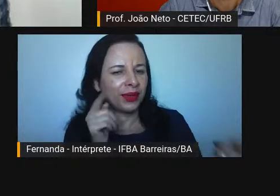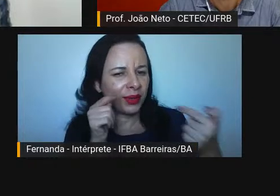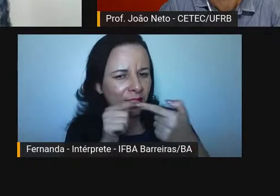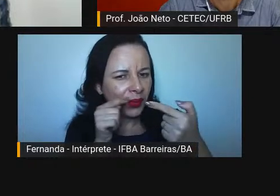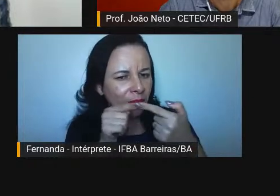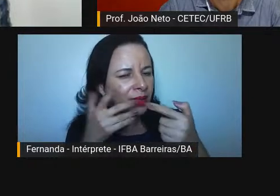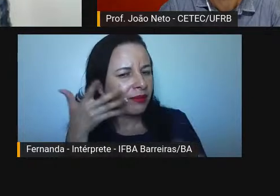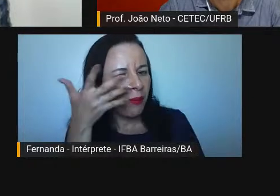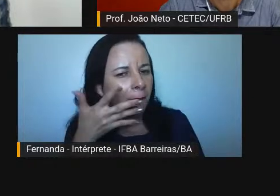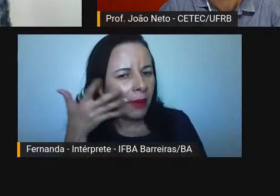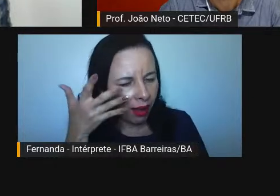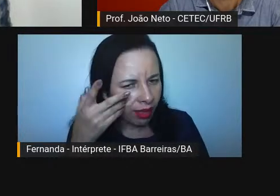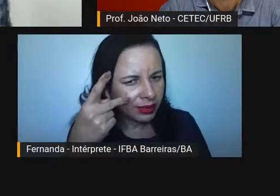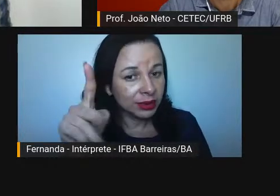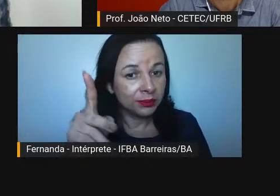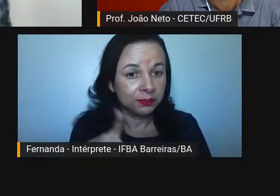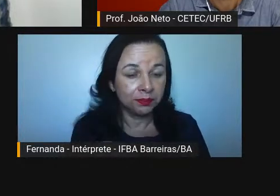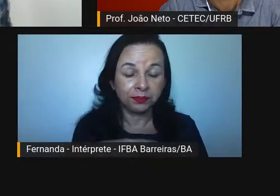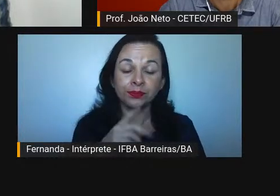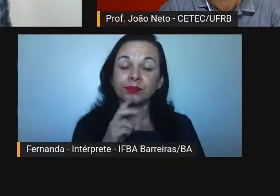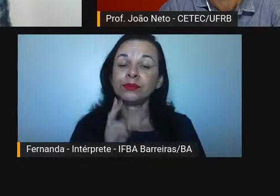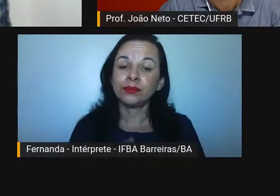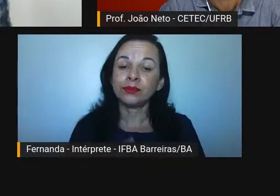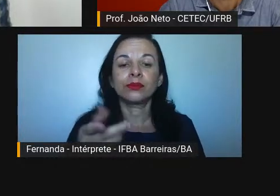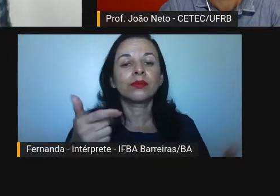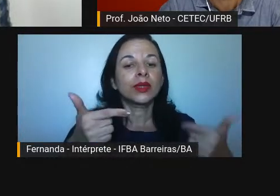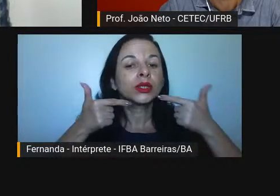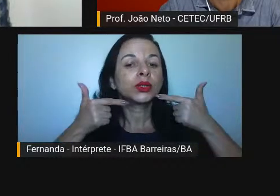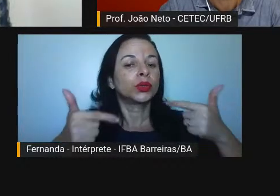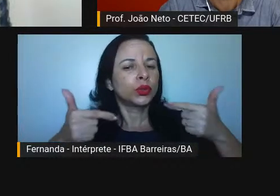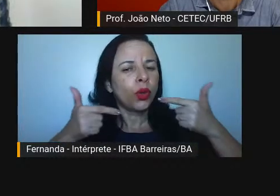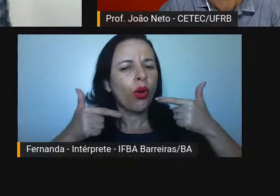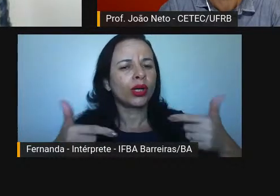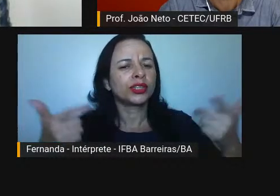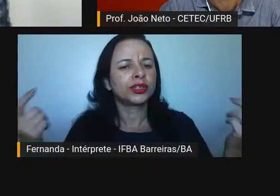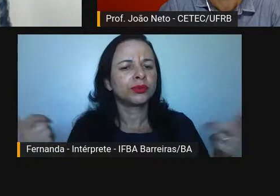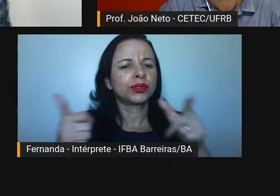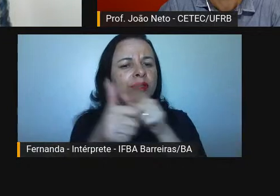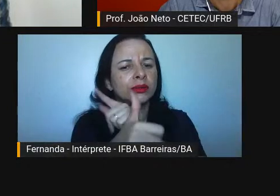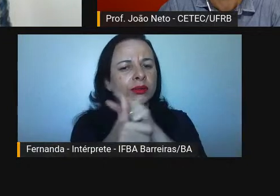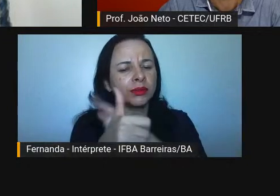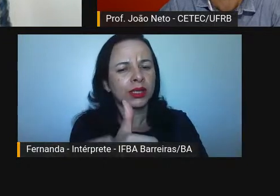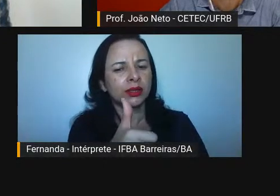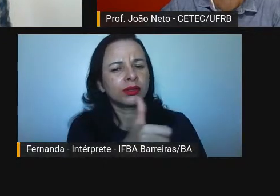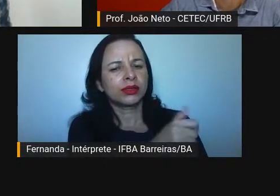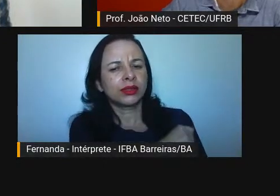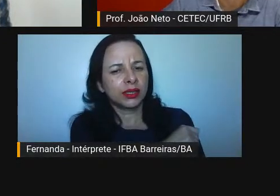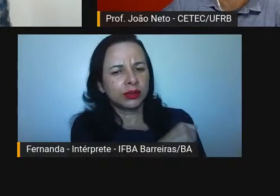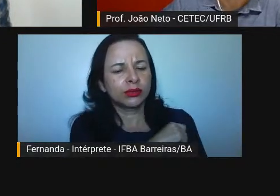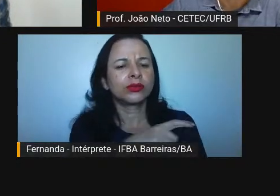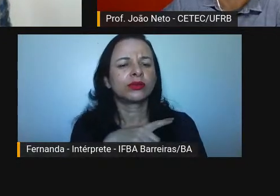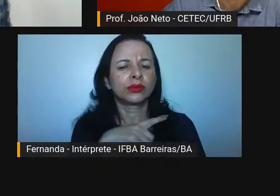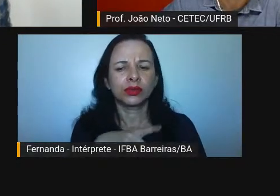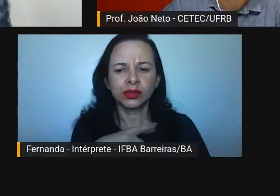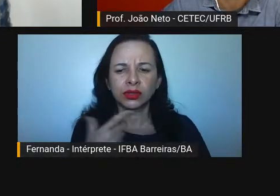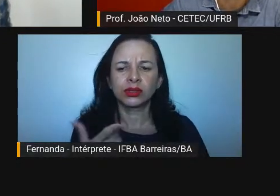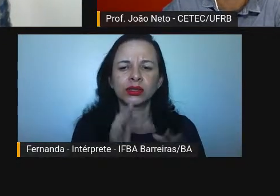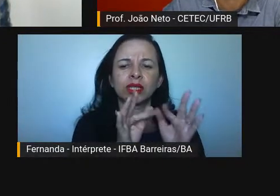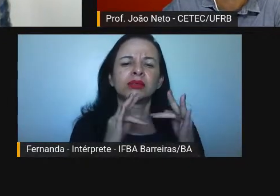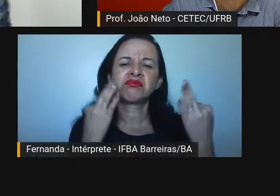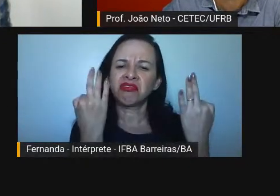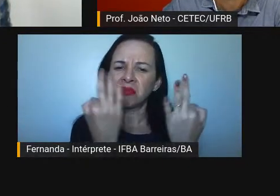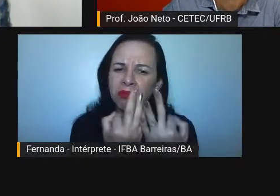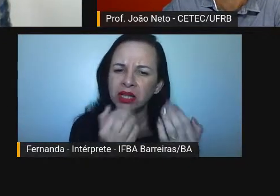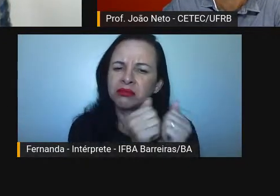eu sempre digo que a gente tem muita sorte que os primeiros alunos que vieram até nós por um alunos que tinham uma contribuição de família muito